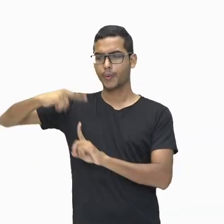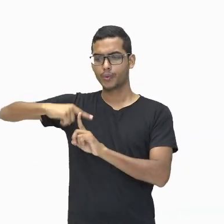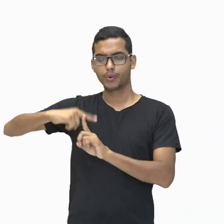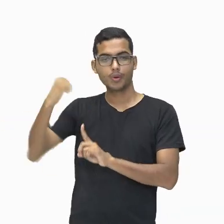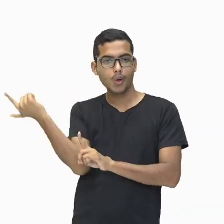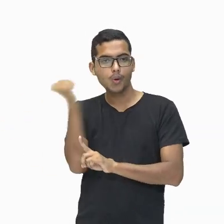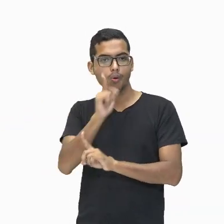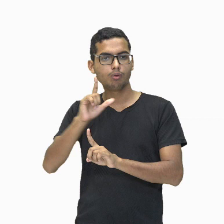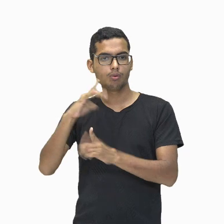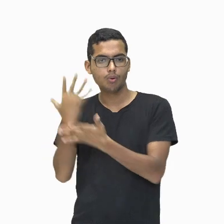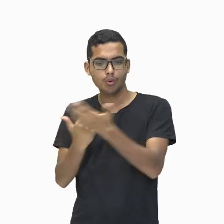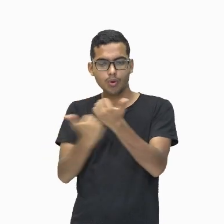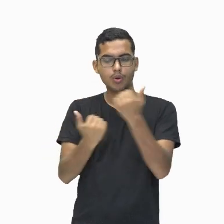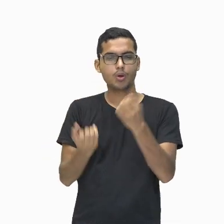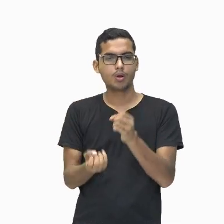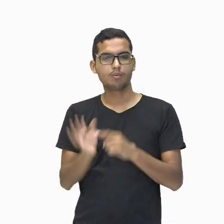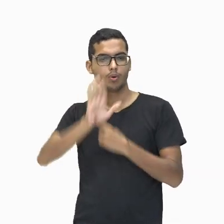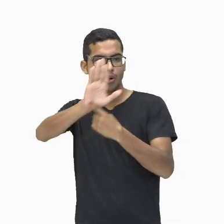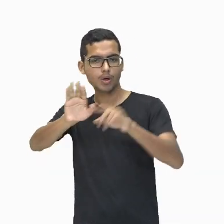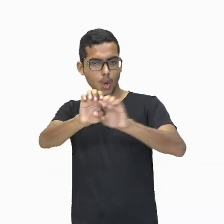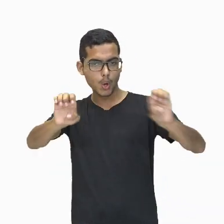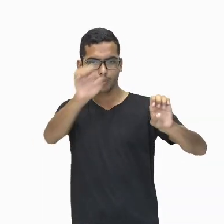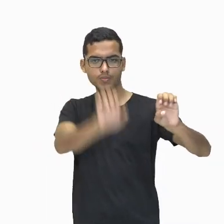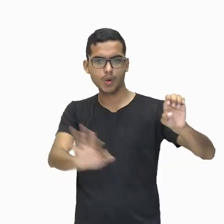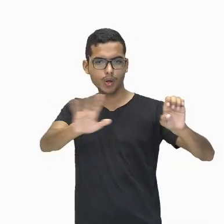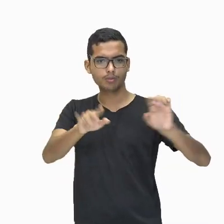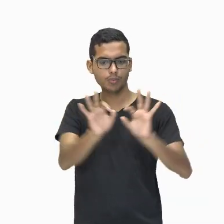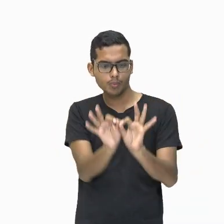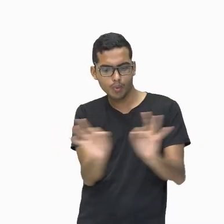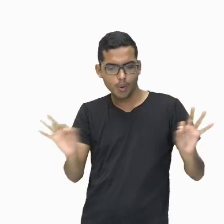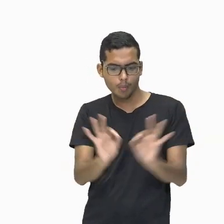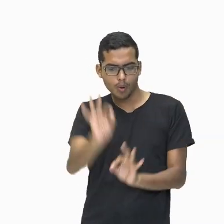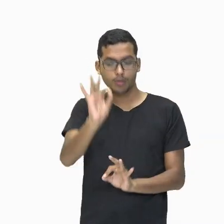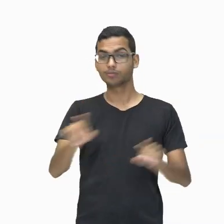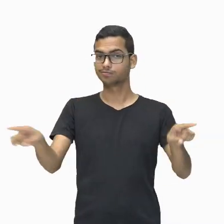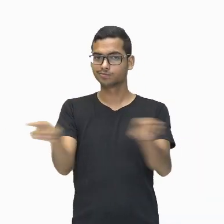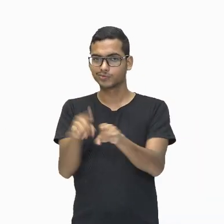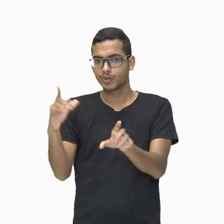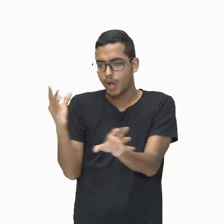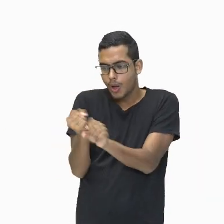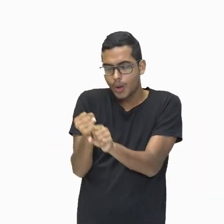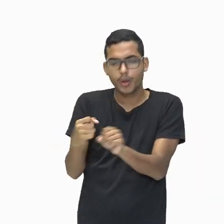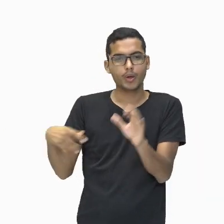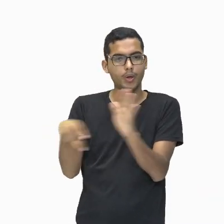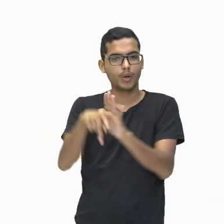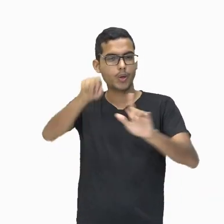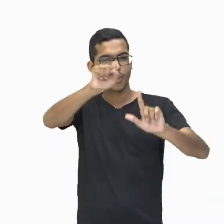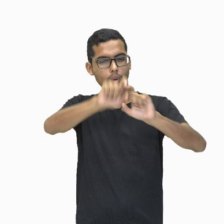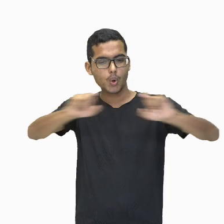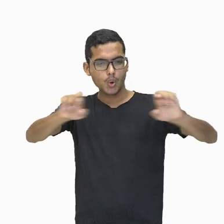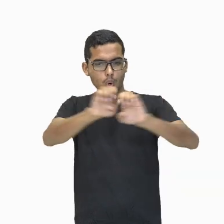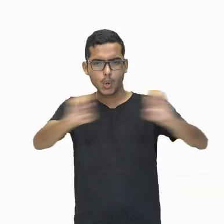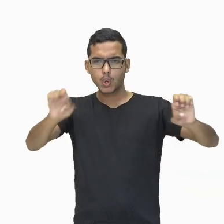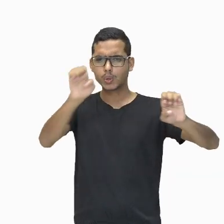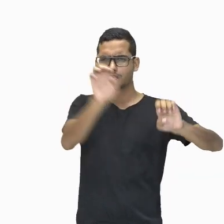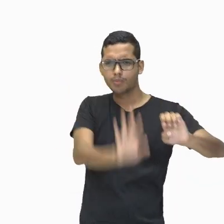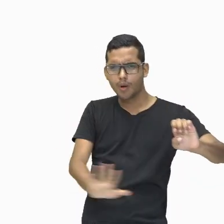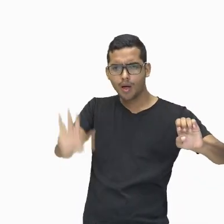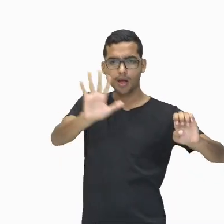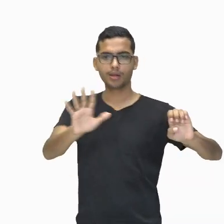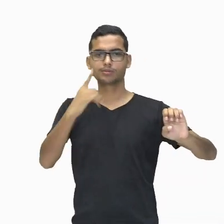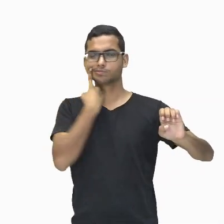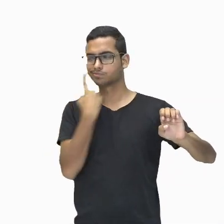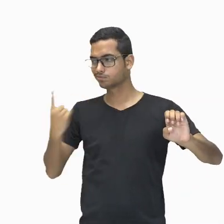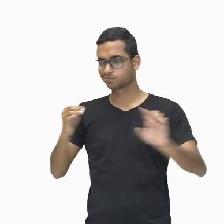gente expressar a equação da reta, né? Mas para a gente calcular a equação geral,